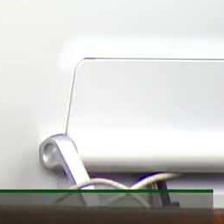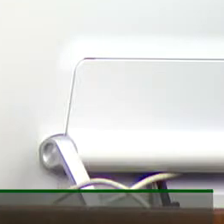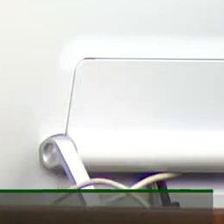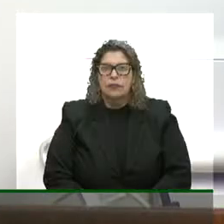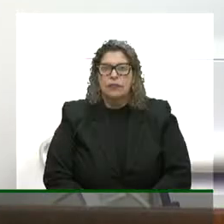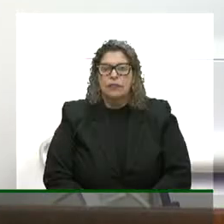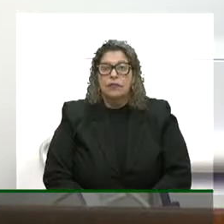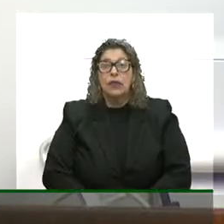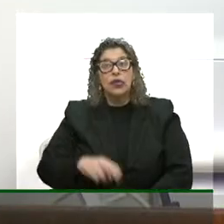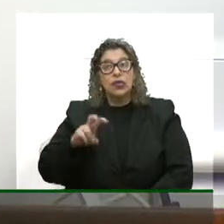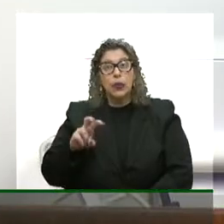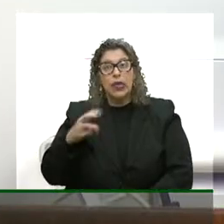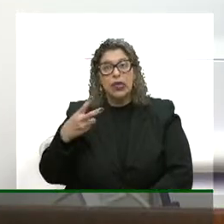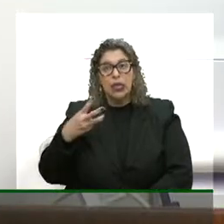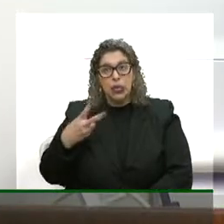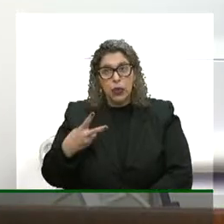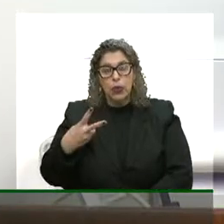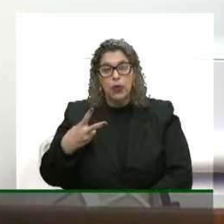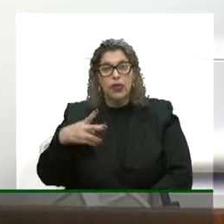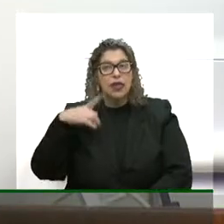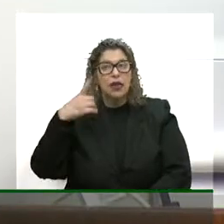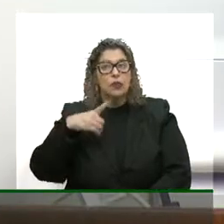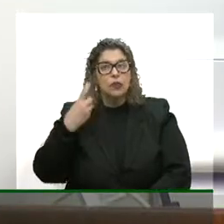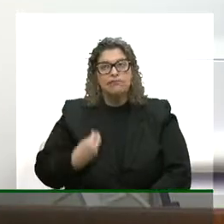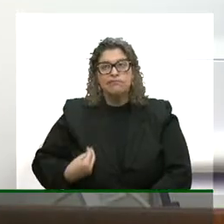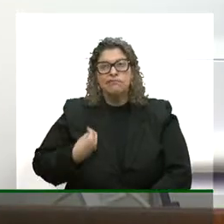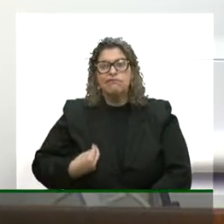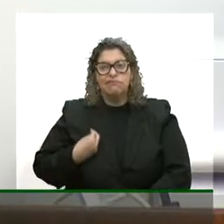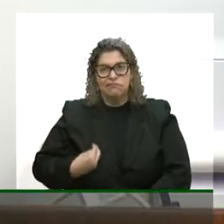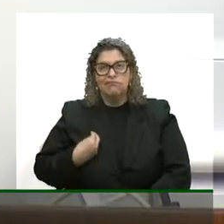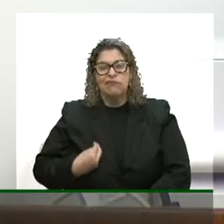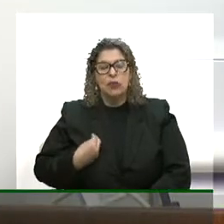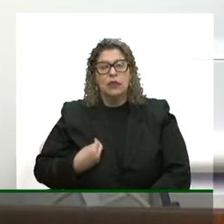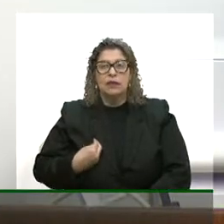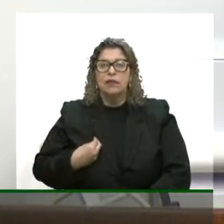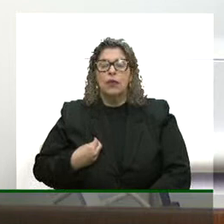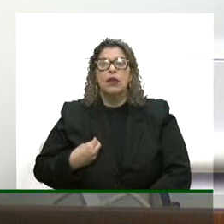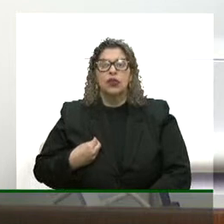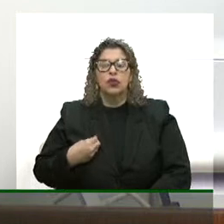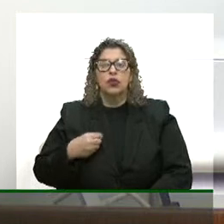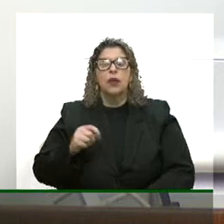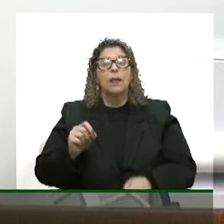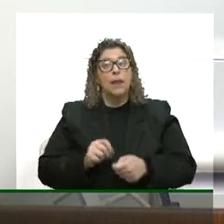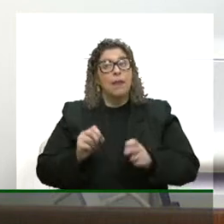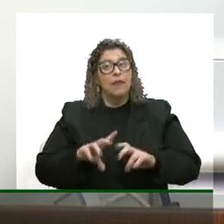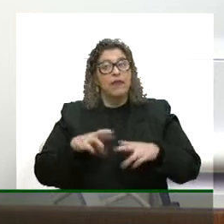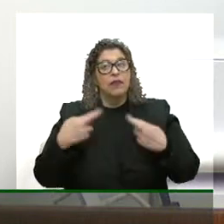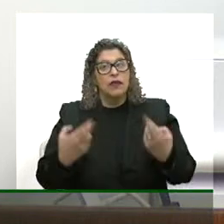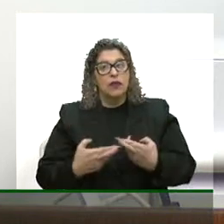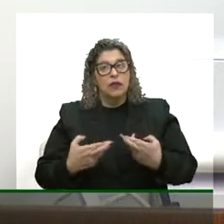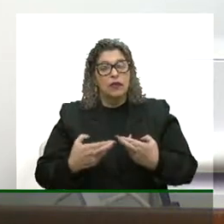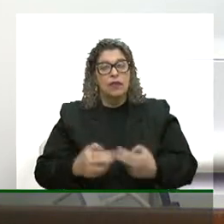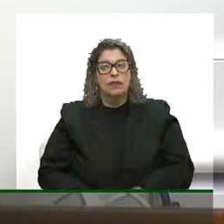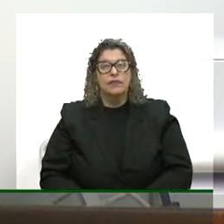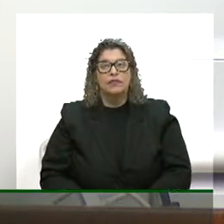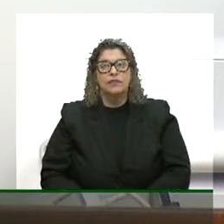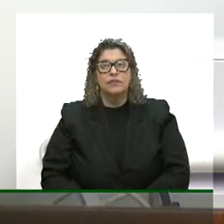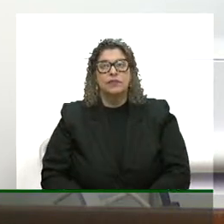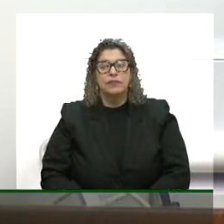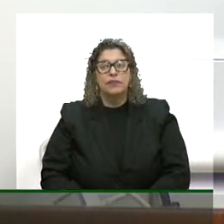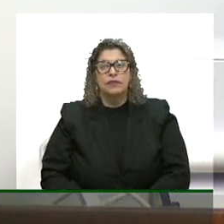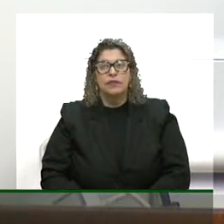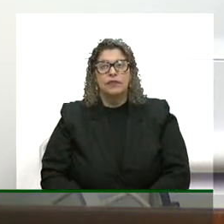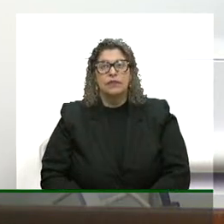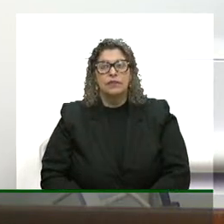com 52 deputados presentes, a quórum para deliberar. Presente, Hernani. Capuani. Okay.